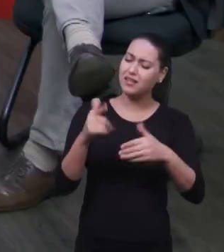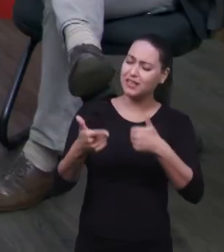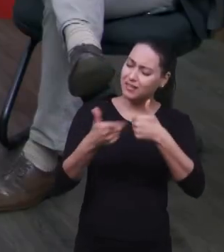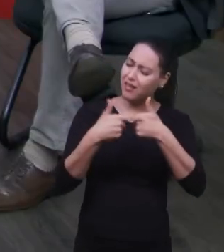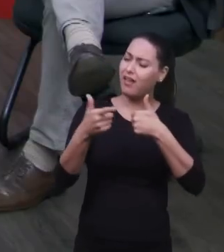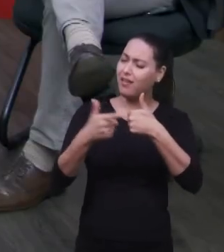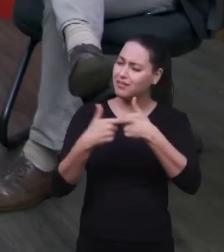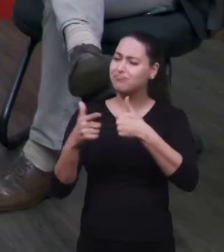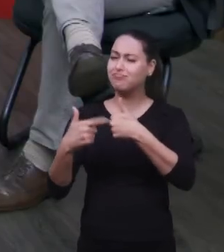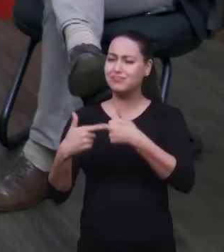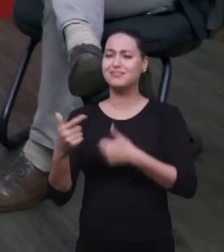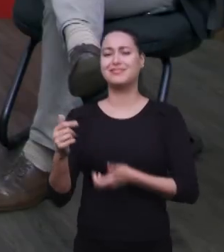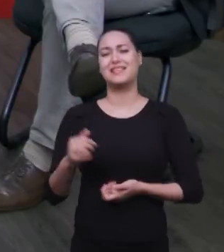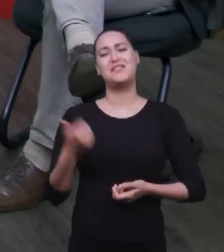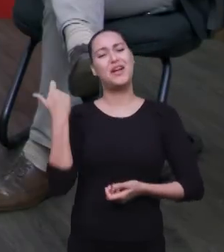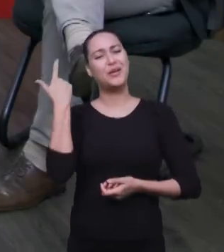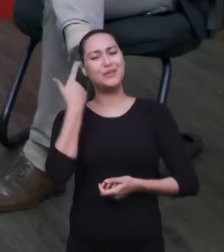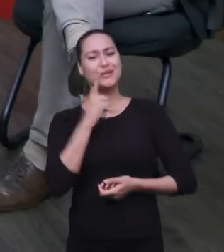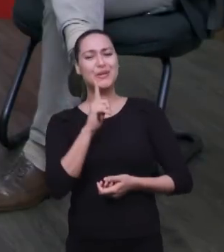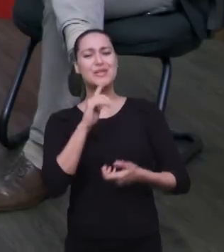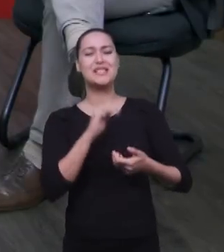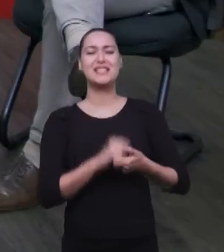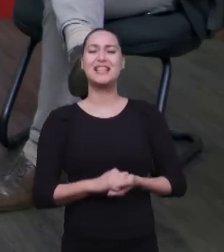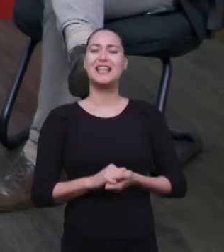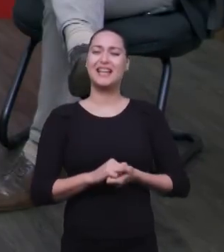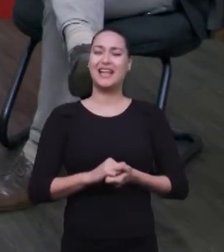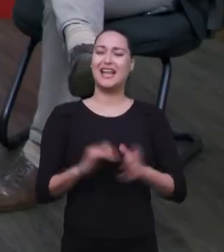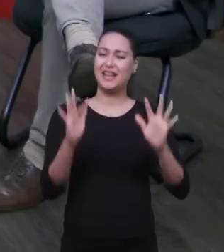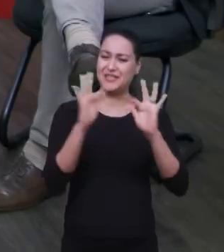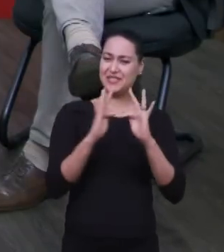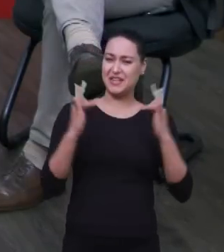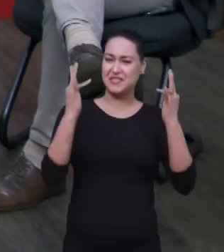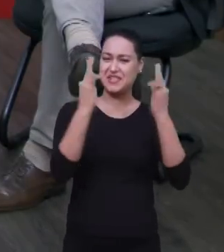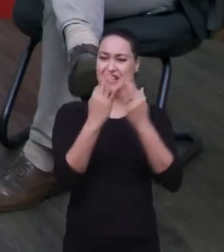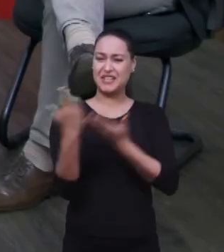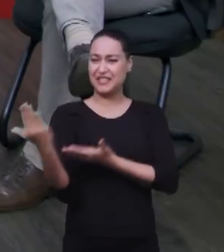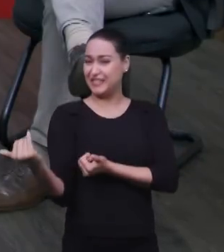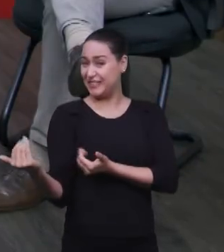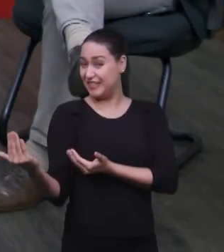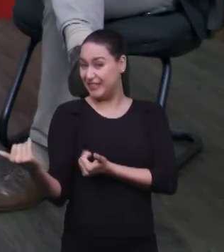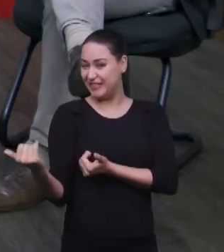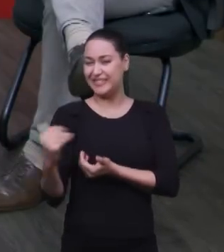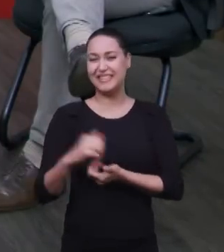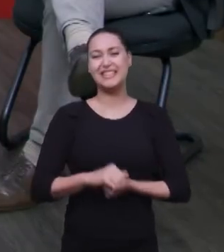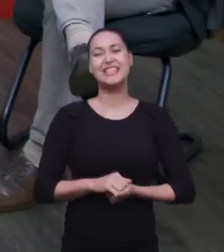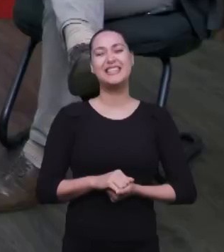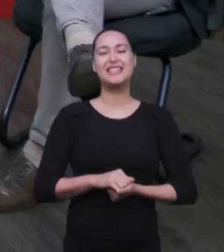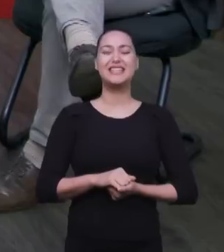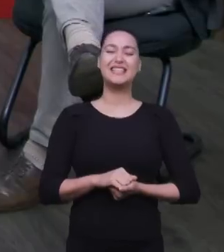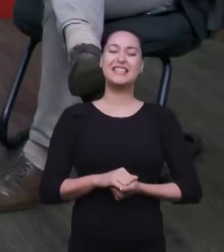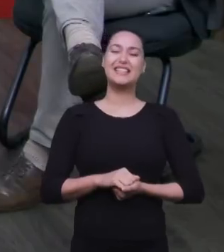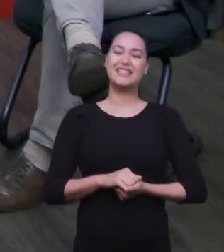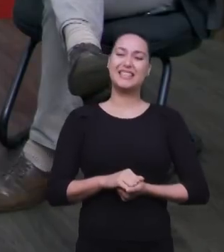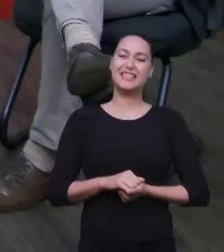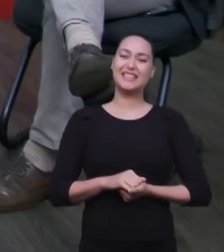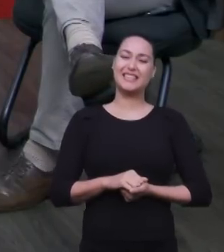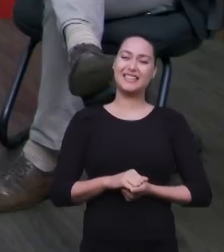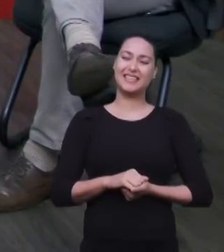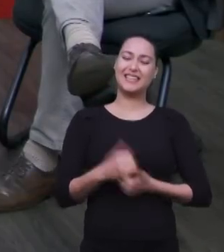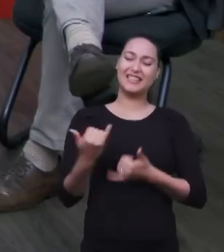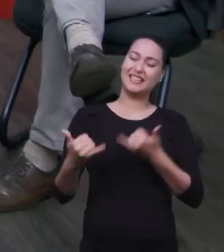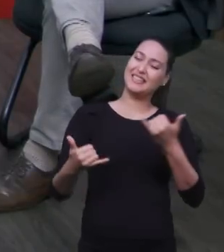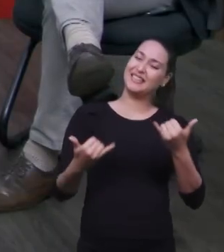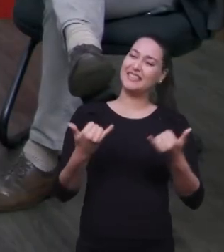clicar e você vai integrar essa família de jovens, como nós aqui, né, pastor Gilson? Evidentemente,